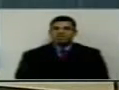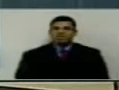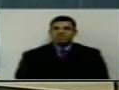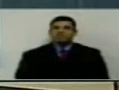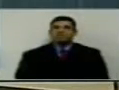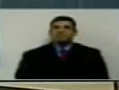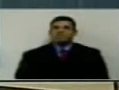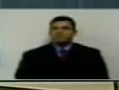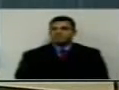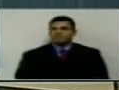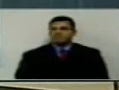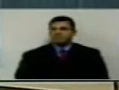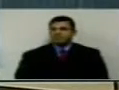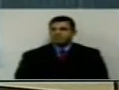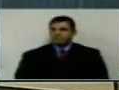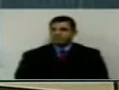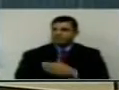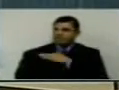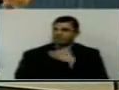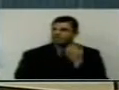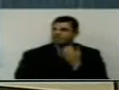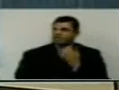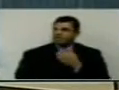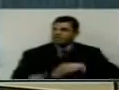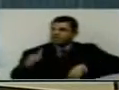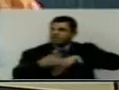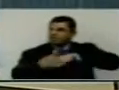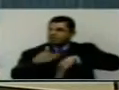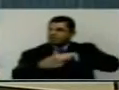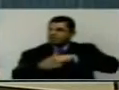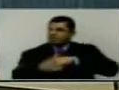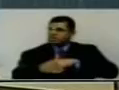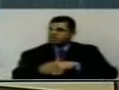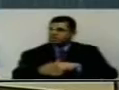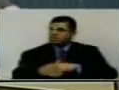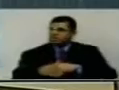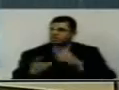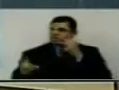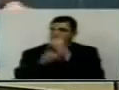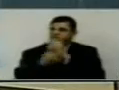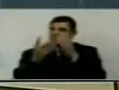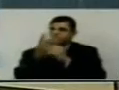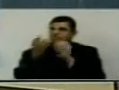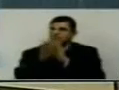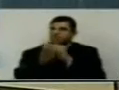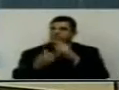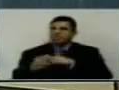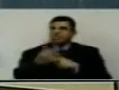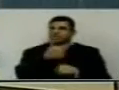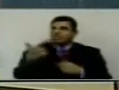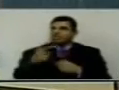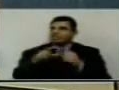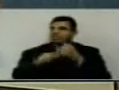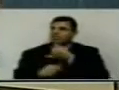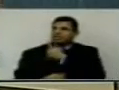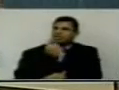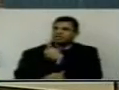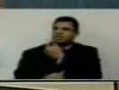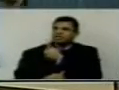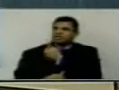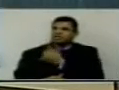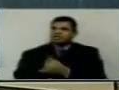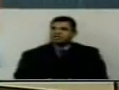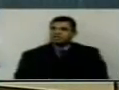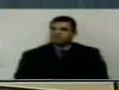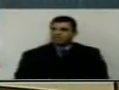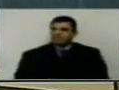pai faleceu jogando uma partida de futebol no encontro de casais com Cristo quando eu tinha 12 anos. E o Eider